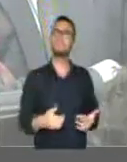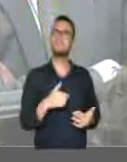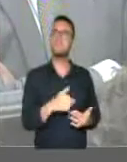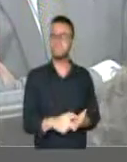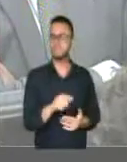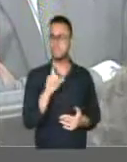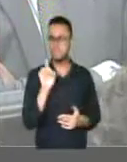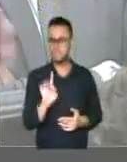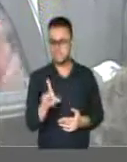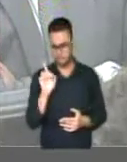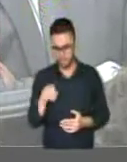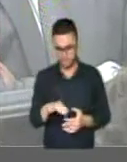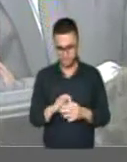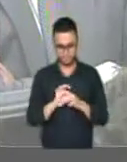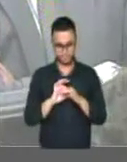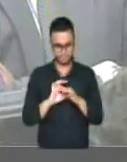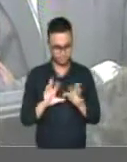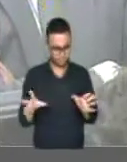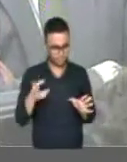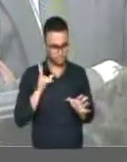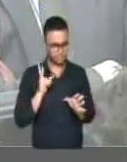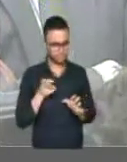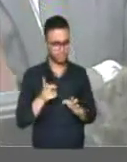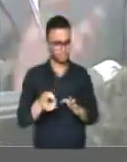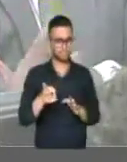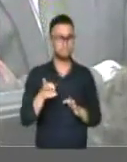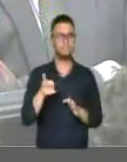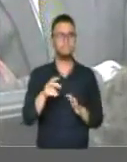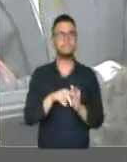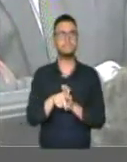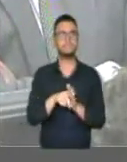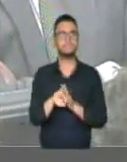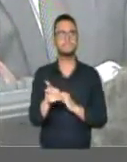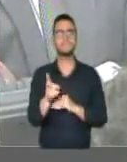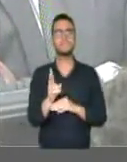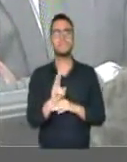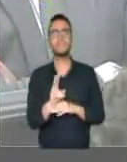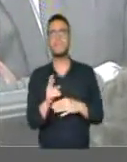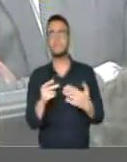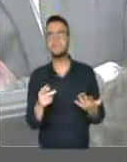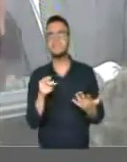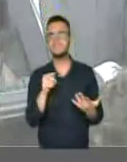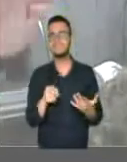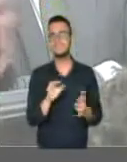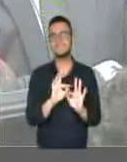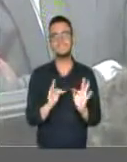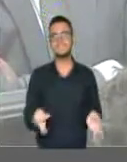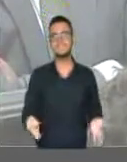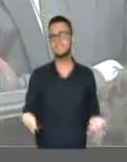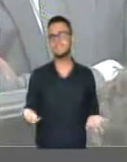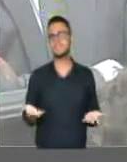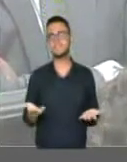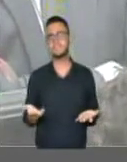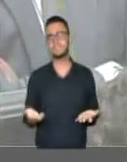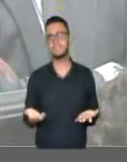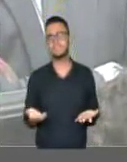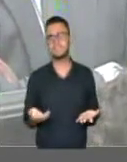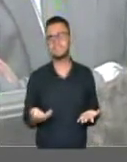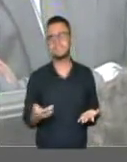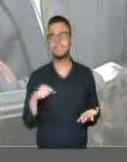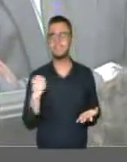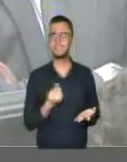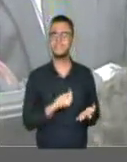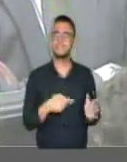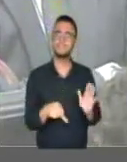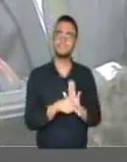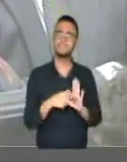autorização para prosseguimento de investigação. Isso é tão elementar. Nós conversamos, a bancada do